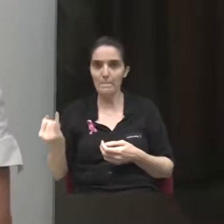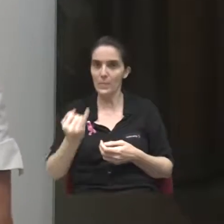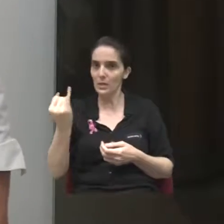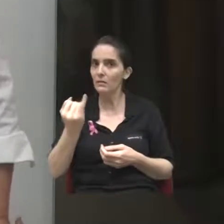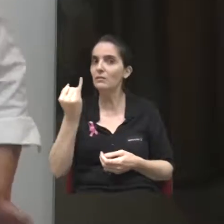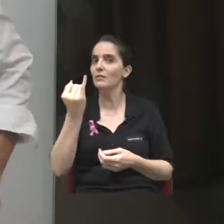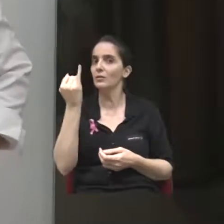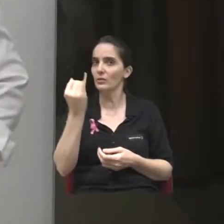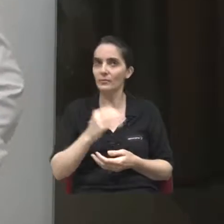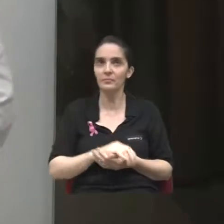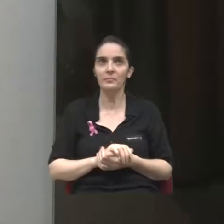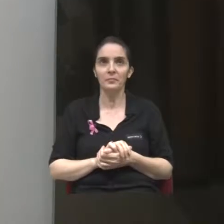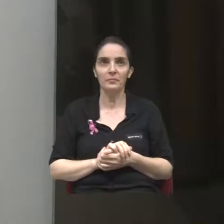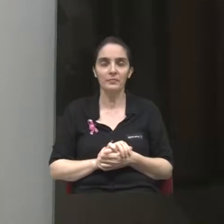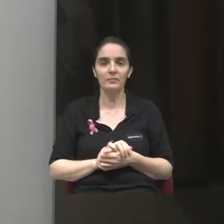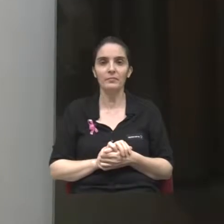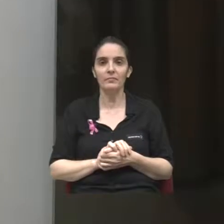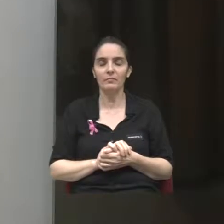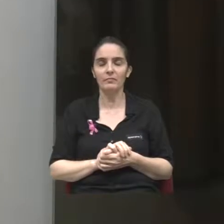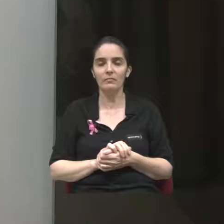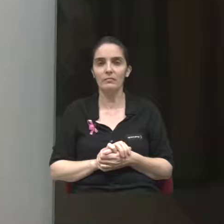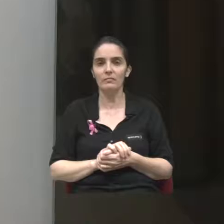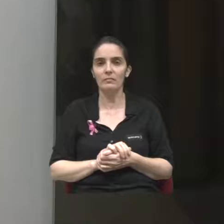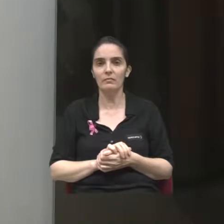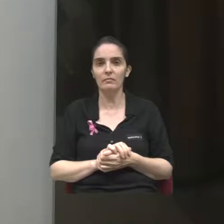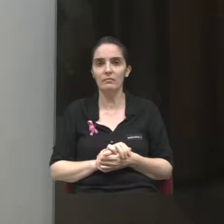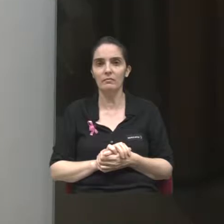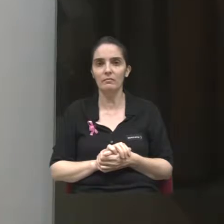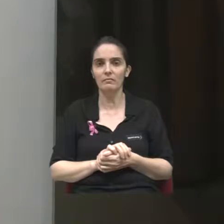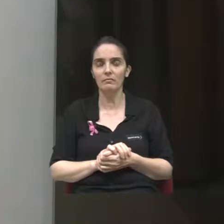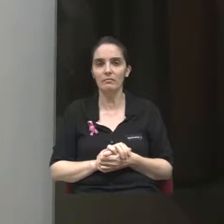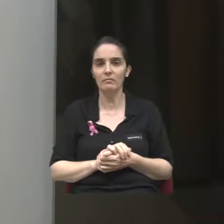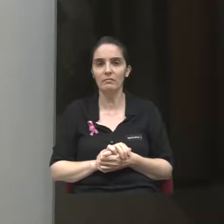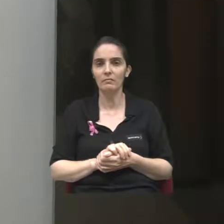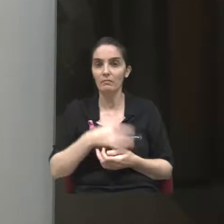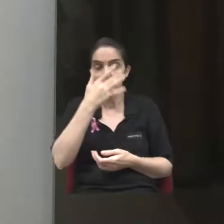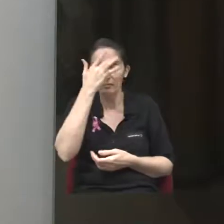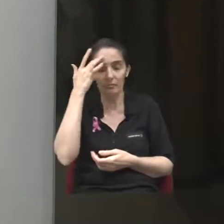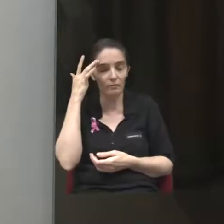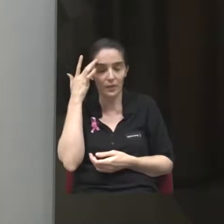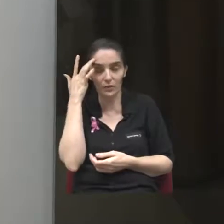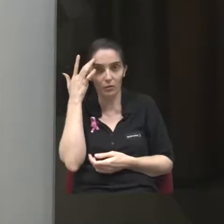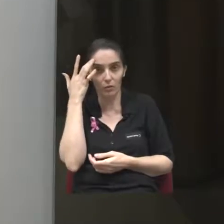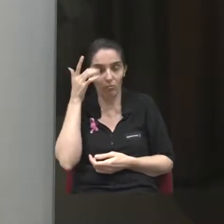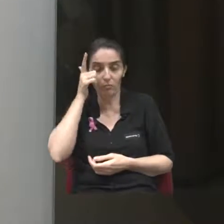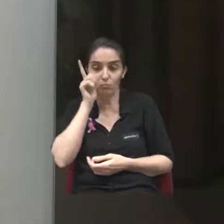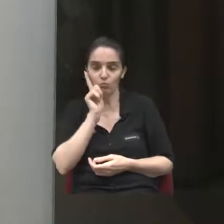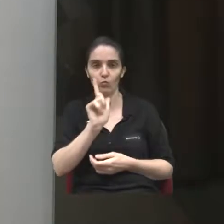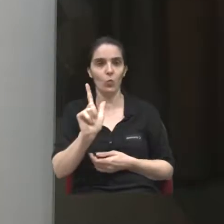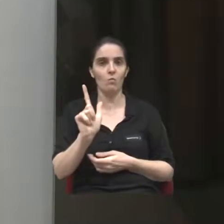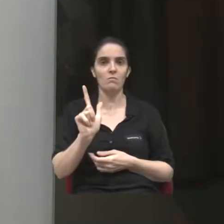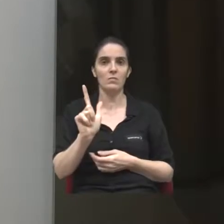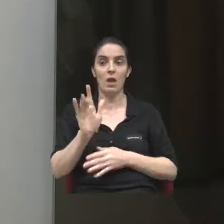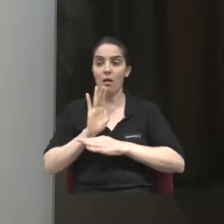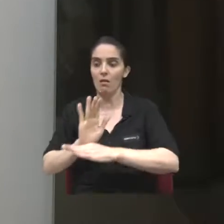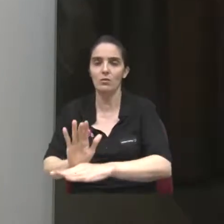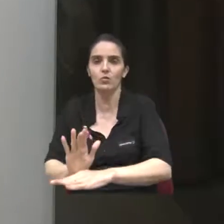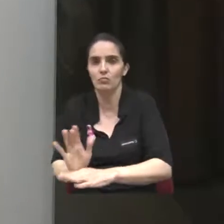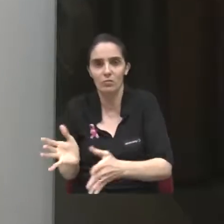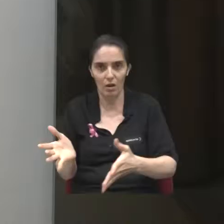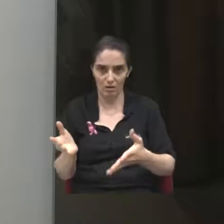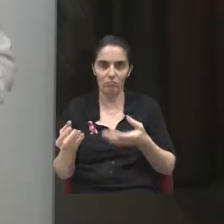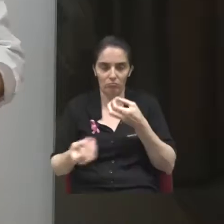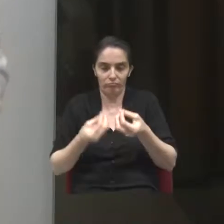verdade, têm, naquela hora, o espírito de colocar em prática o